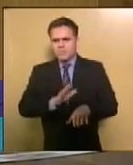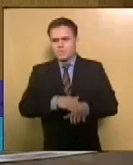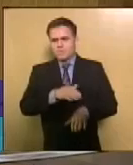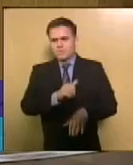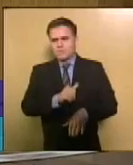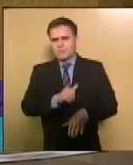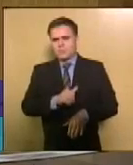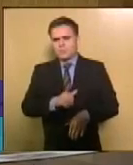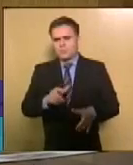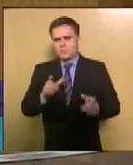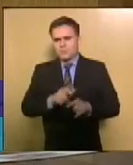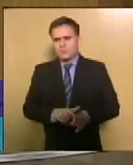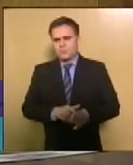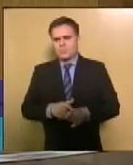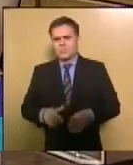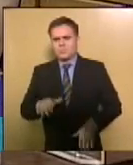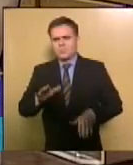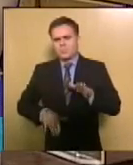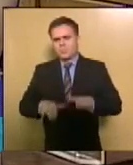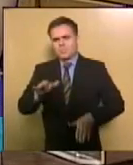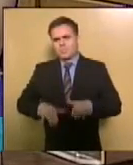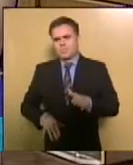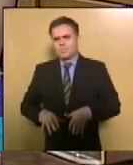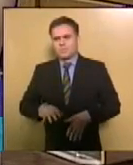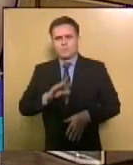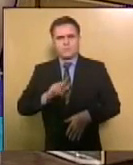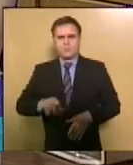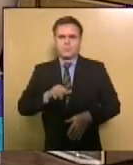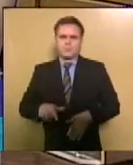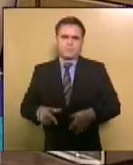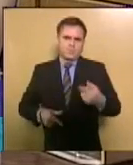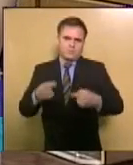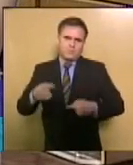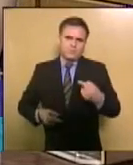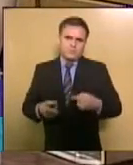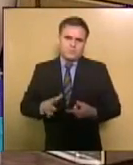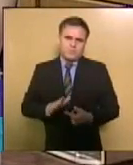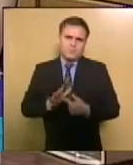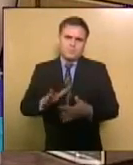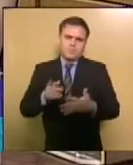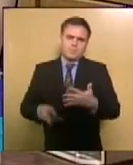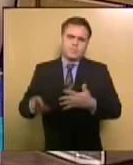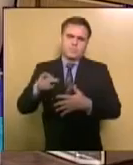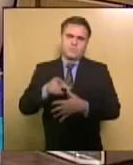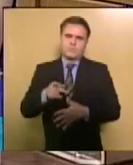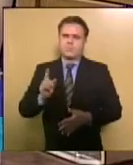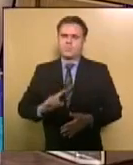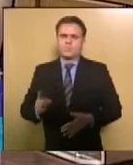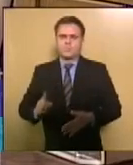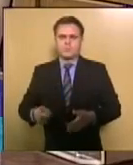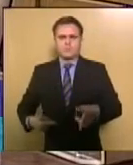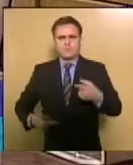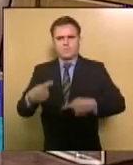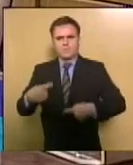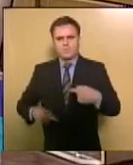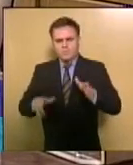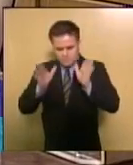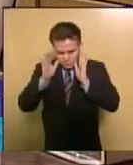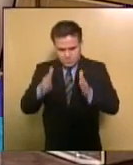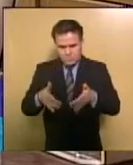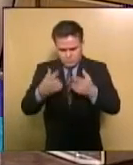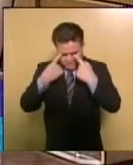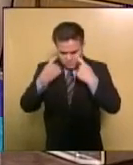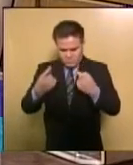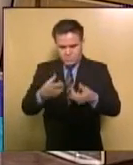sendo bem menor e muitas vezes isso não é debatido ou não é colocado como prioridade quando a gente tá desenhando uma política pública com foco na redução da violência